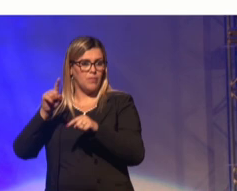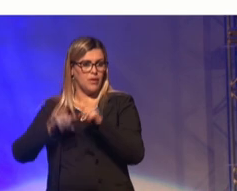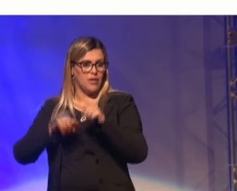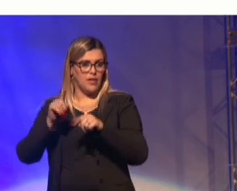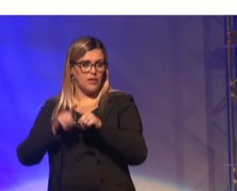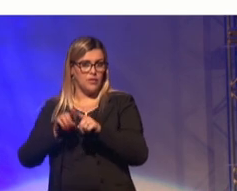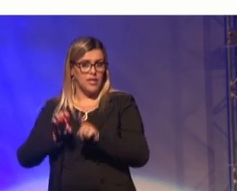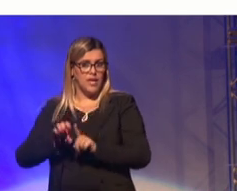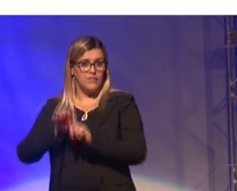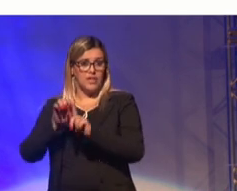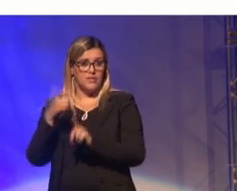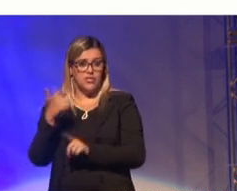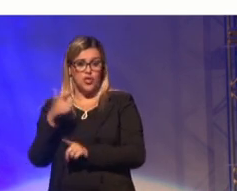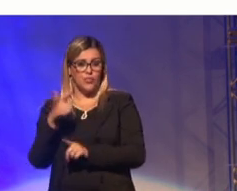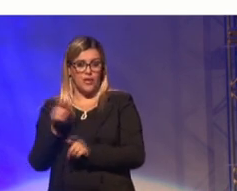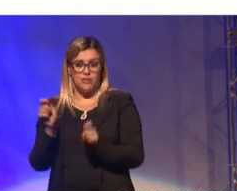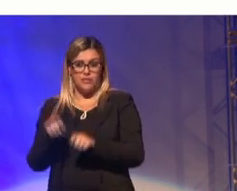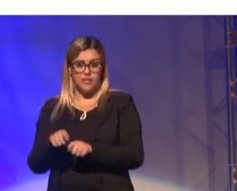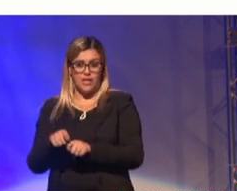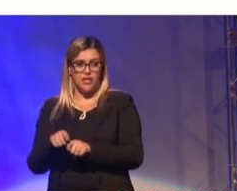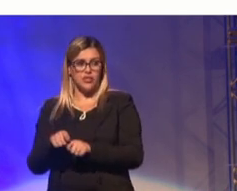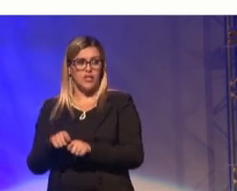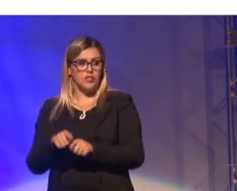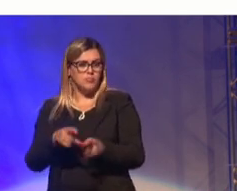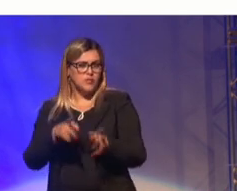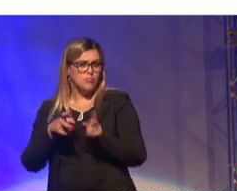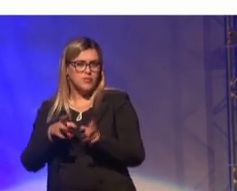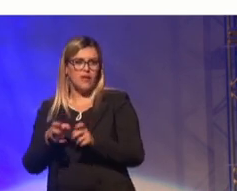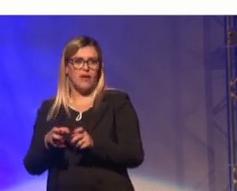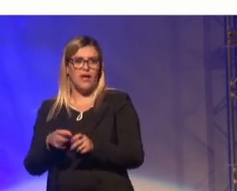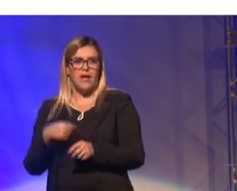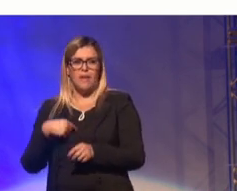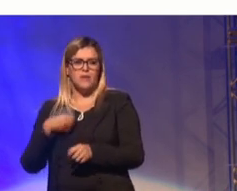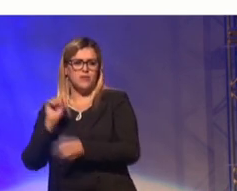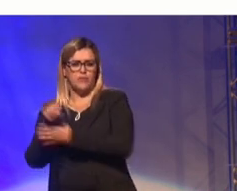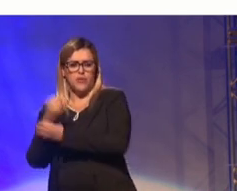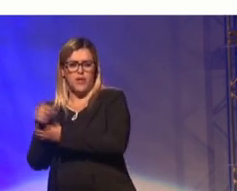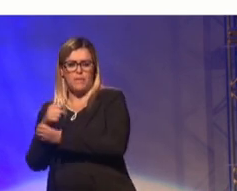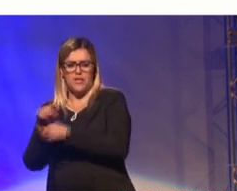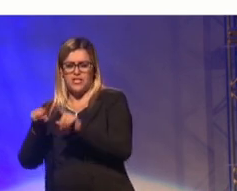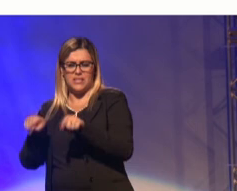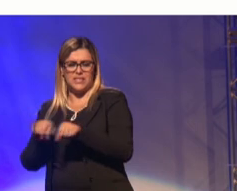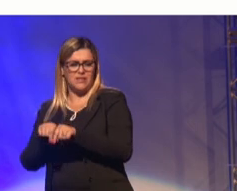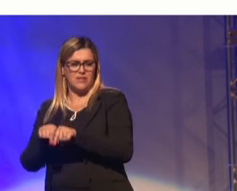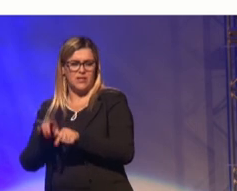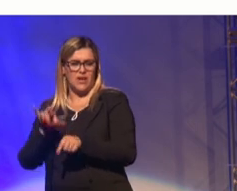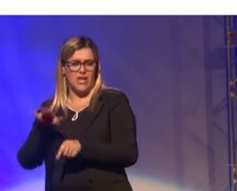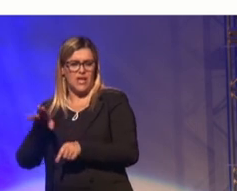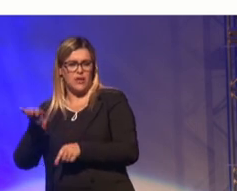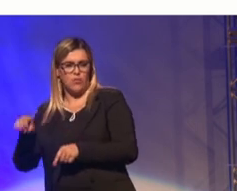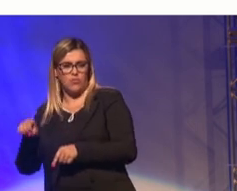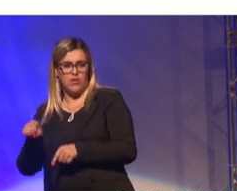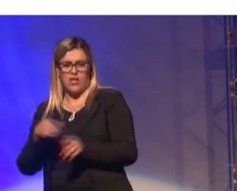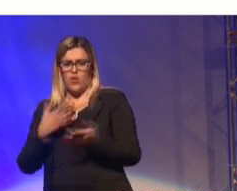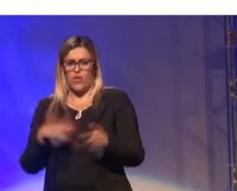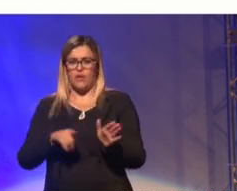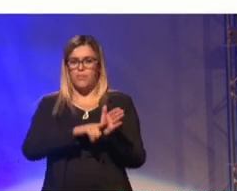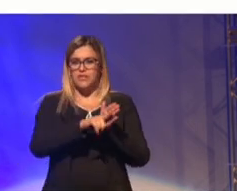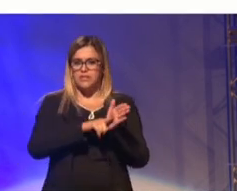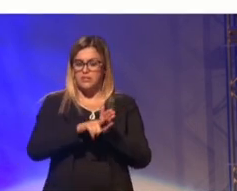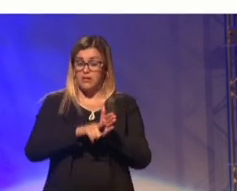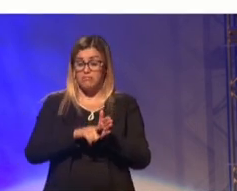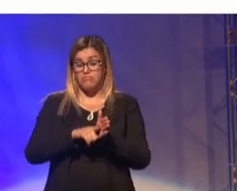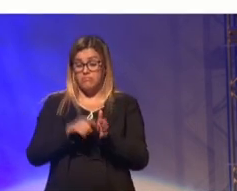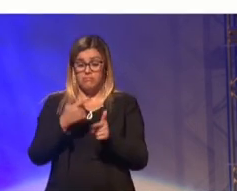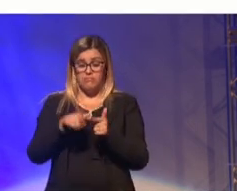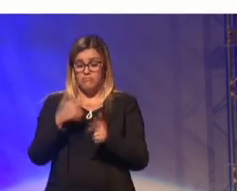se a gente não tem suficiente, vamos atrás dela. Ah, mas eu sou um fisioterapeuta clínico, eu não sou pesquisador. Problema nenhum, né?